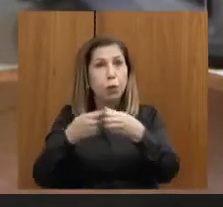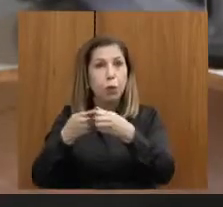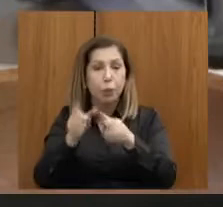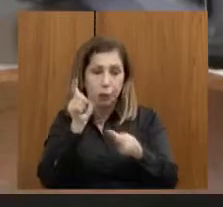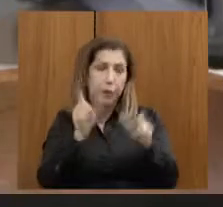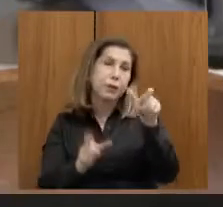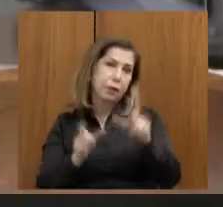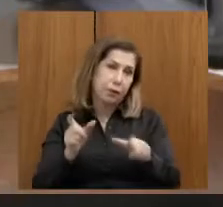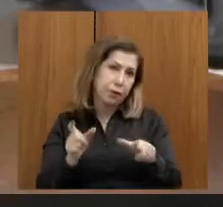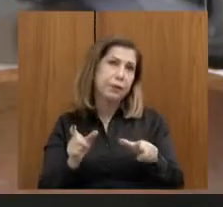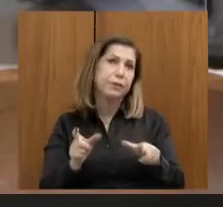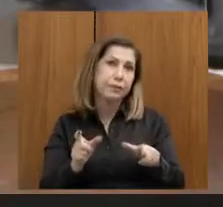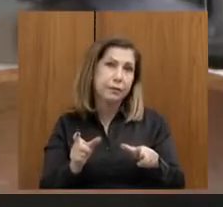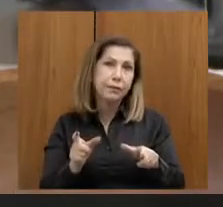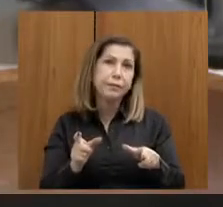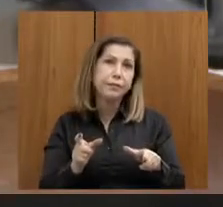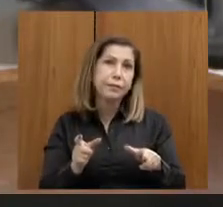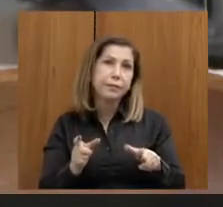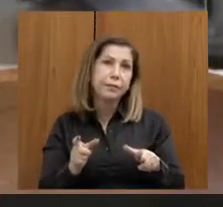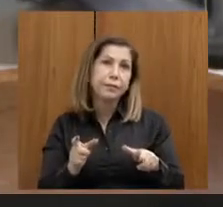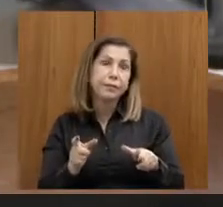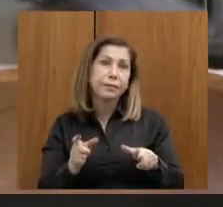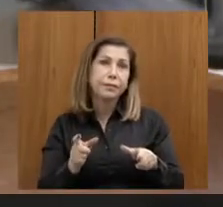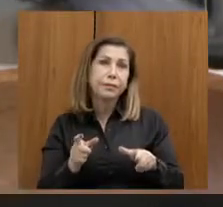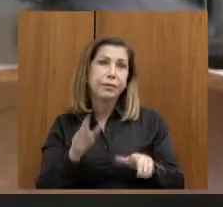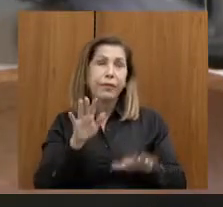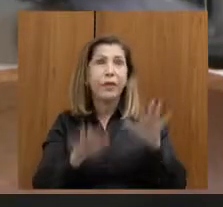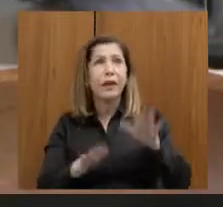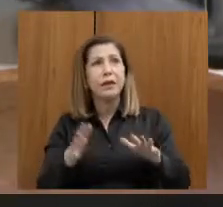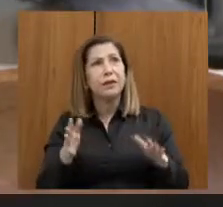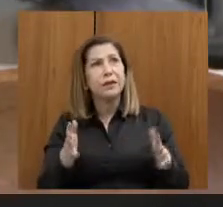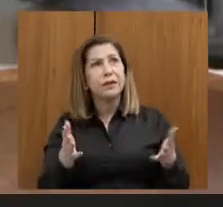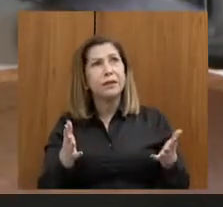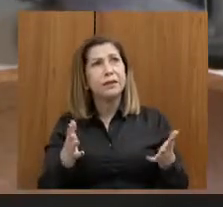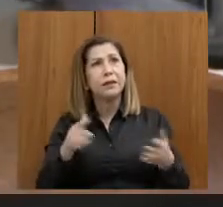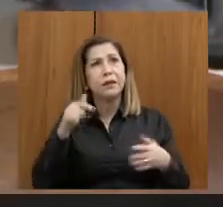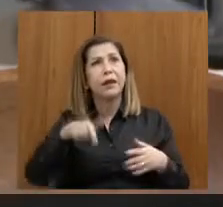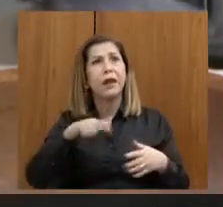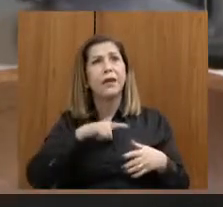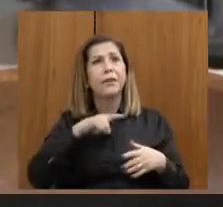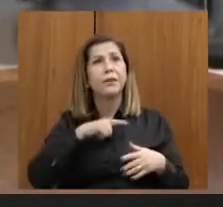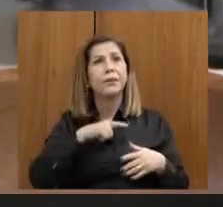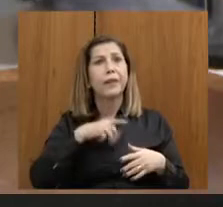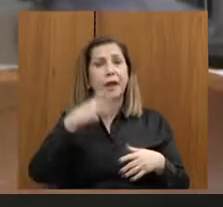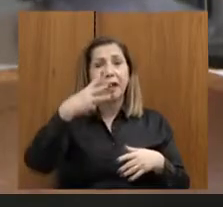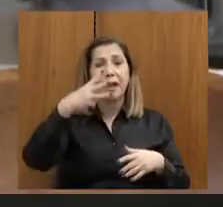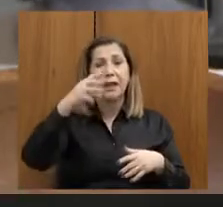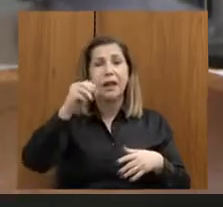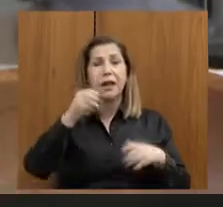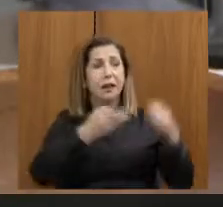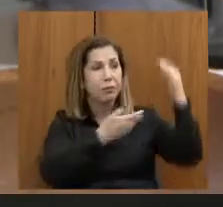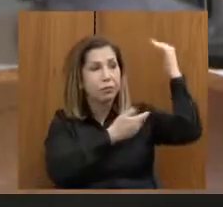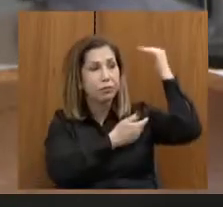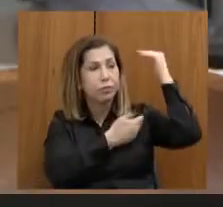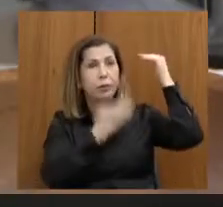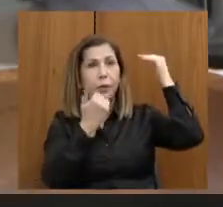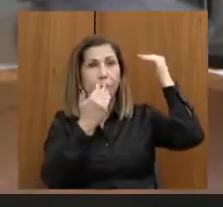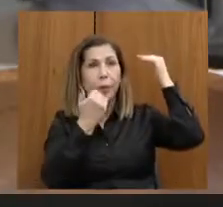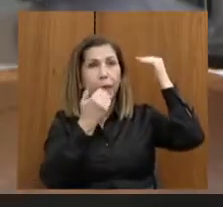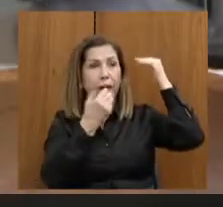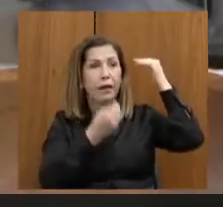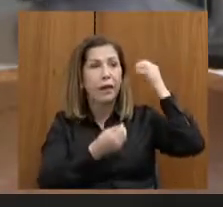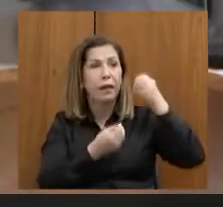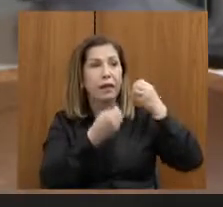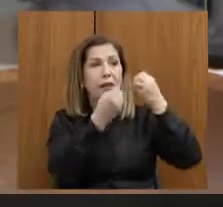mesmo e é às vezes eles falam para gente nós temos aqui 30 cesta básica para